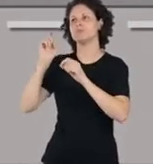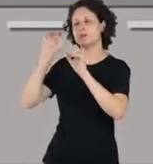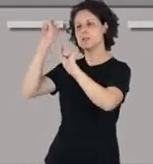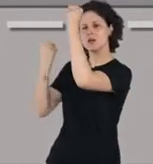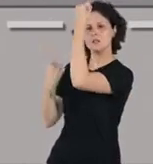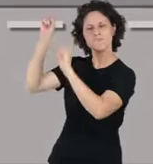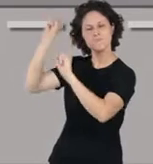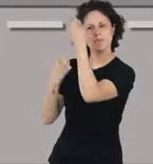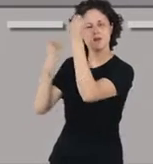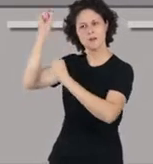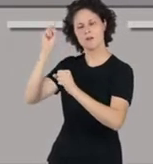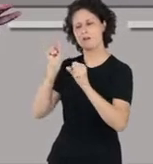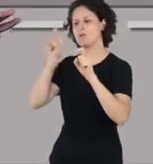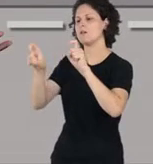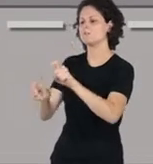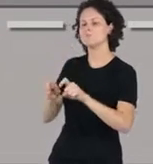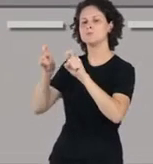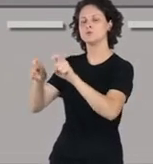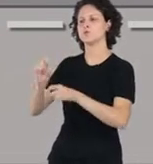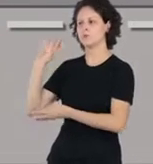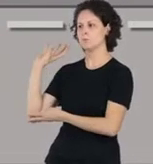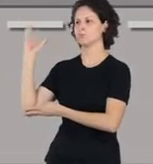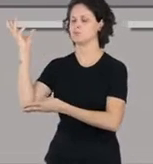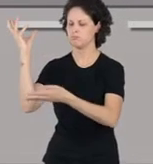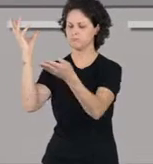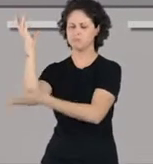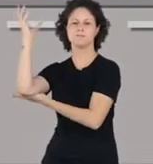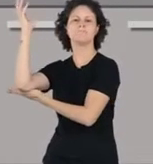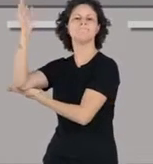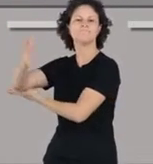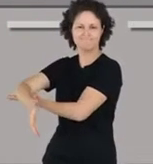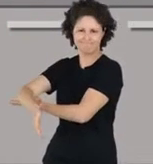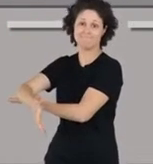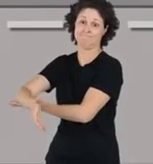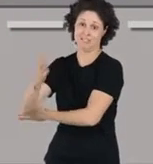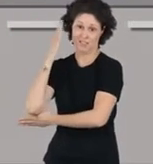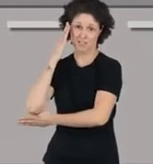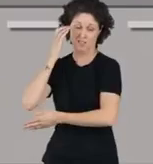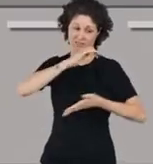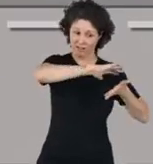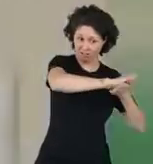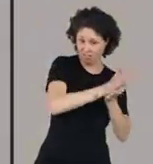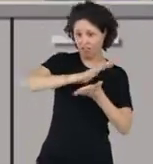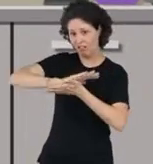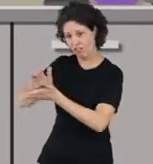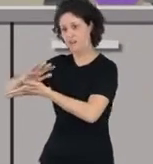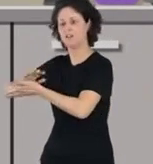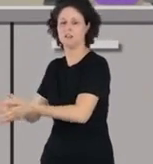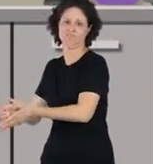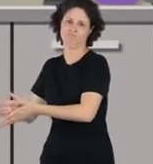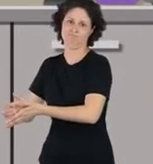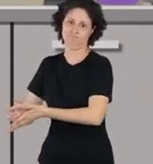da mineração, por causa do desmatamento ou da agricultura, quando ela não é feita de forma sustentável. Os